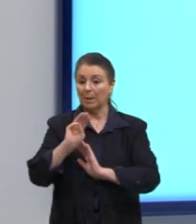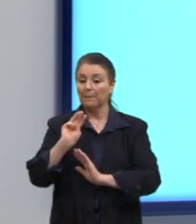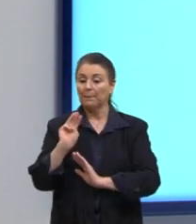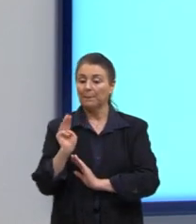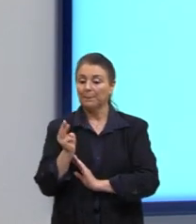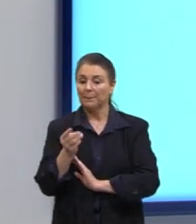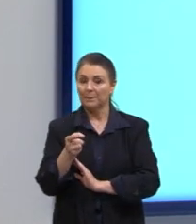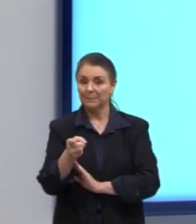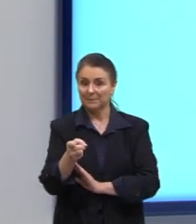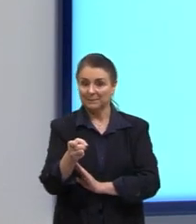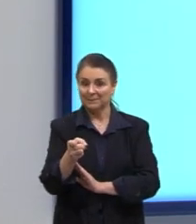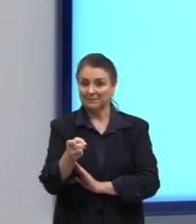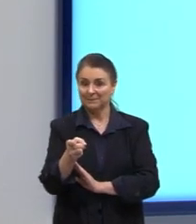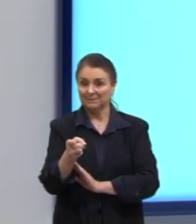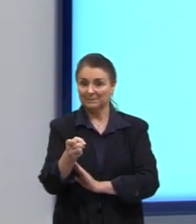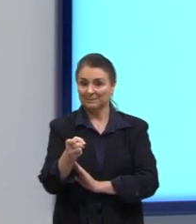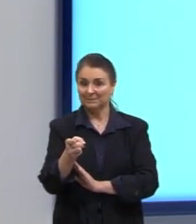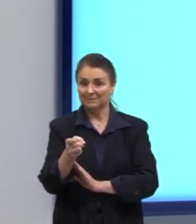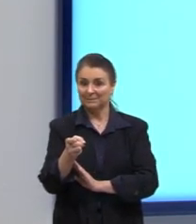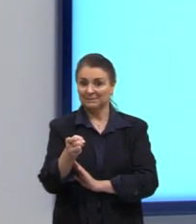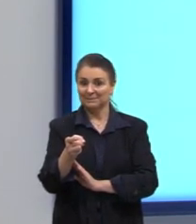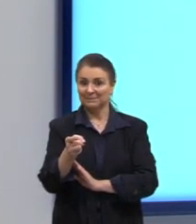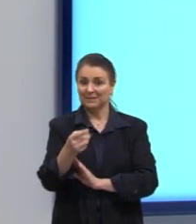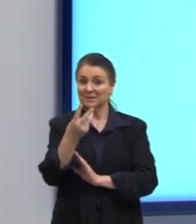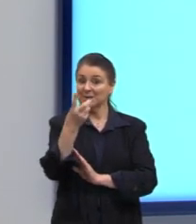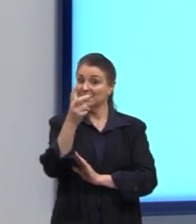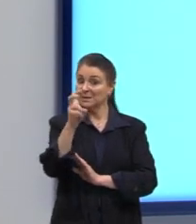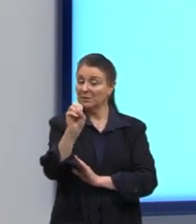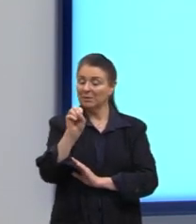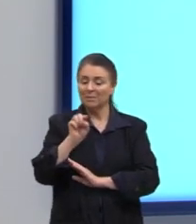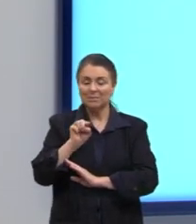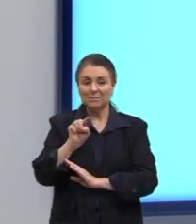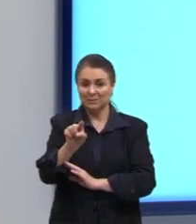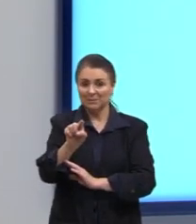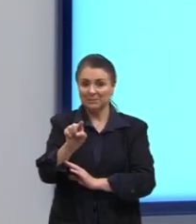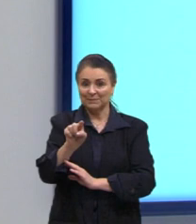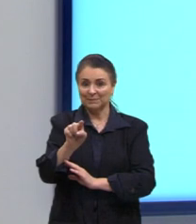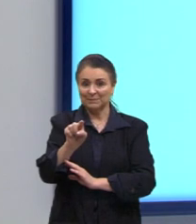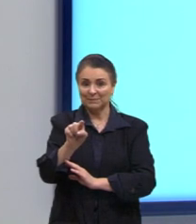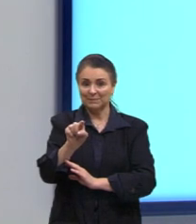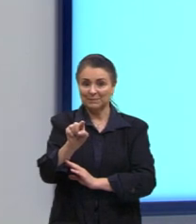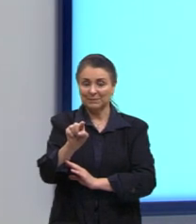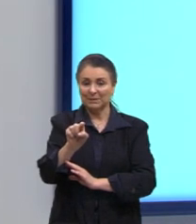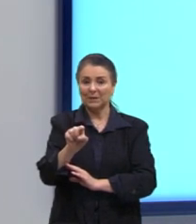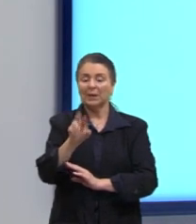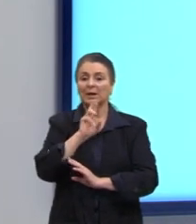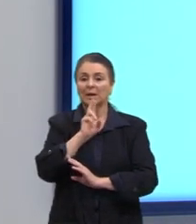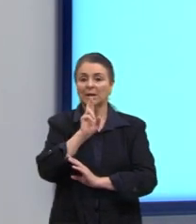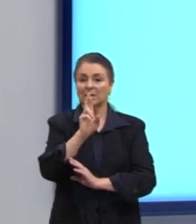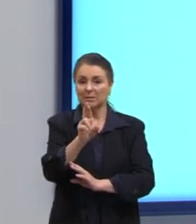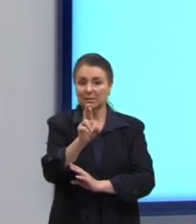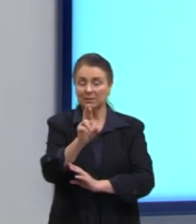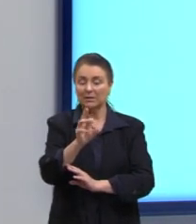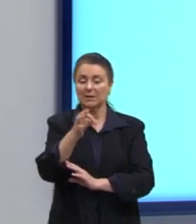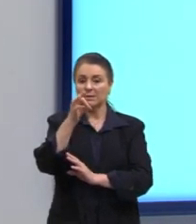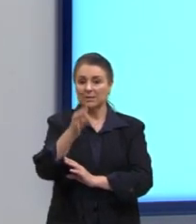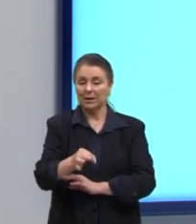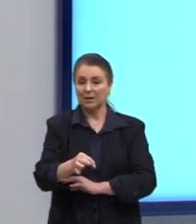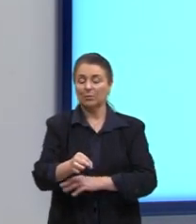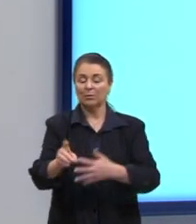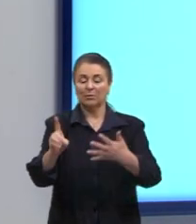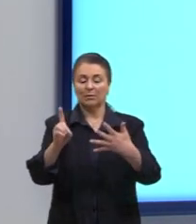50 milhares de peças por isso a nossa resposta correta seria a letra D